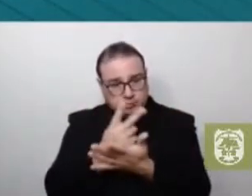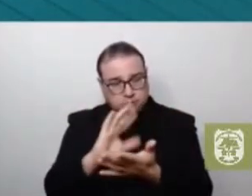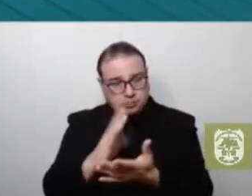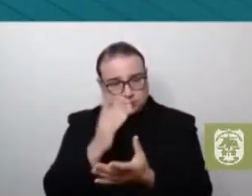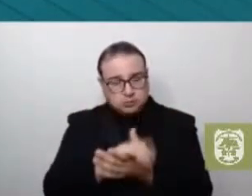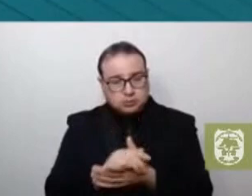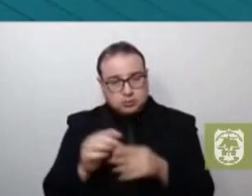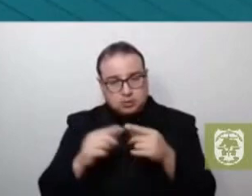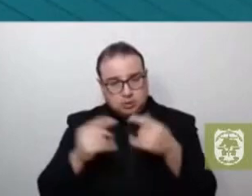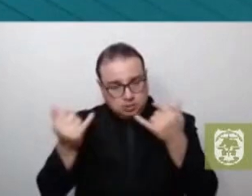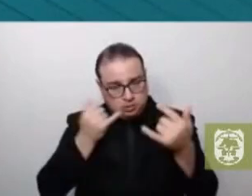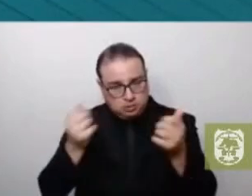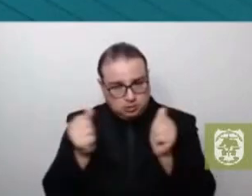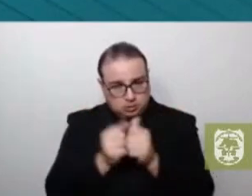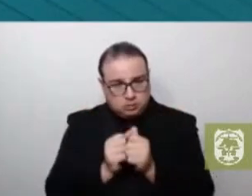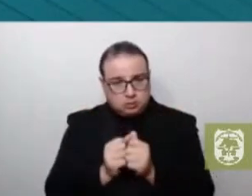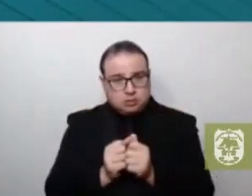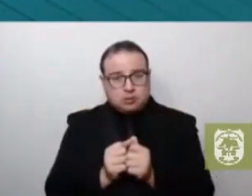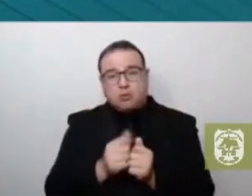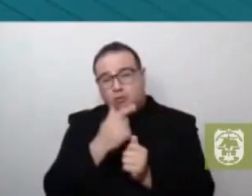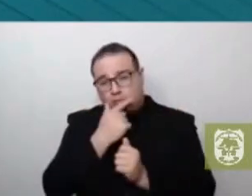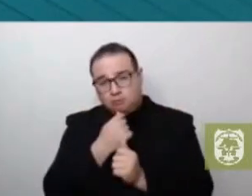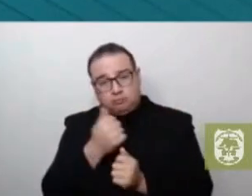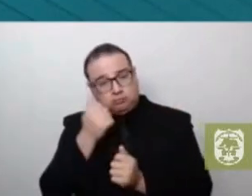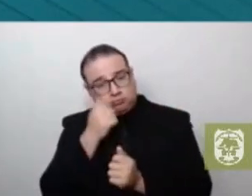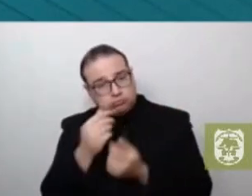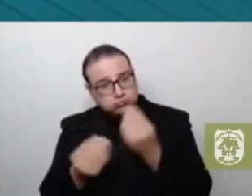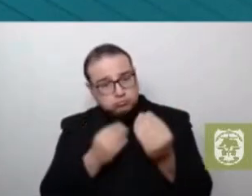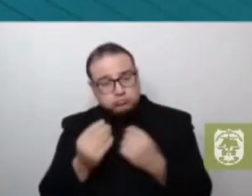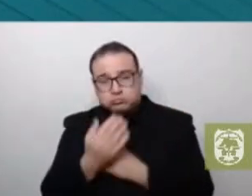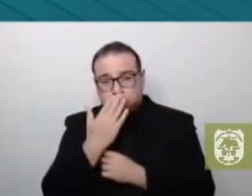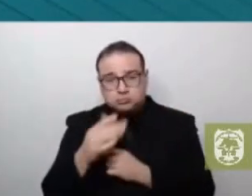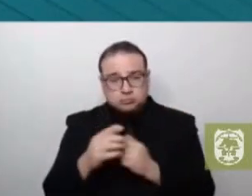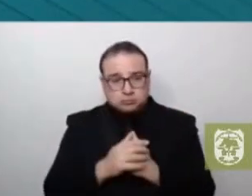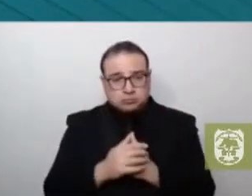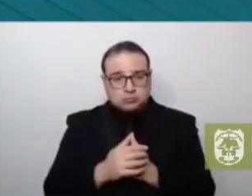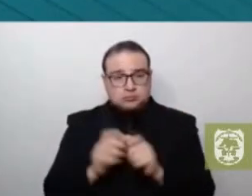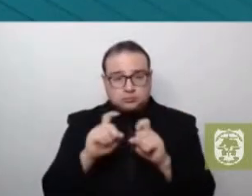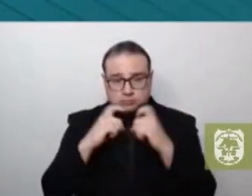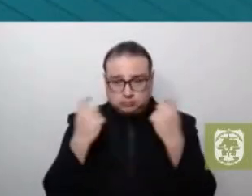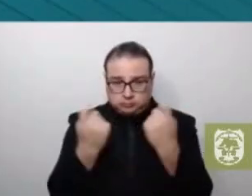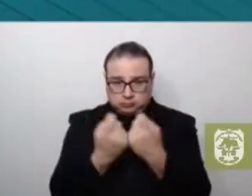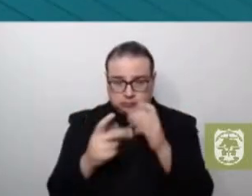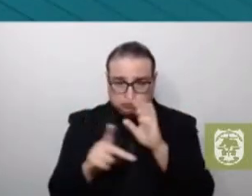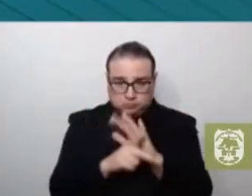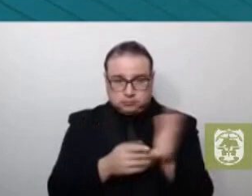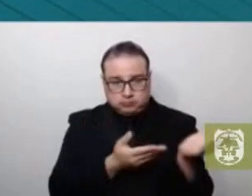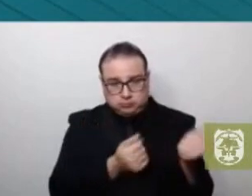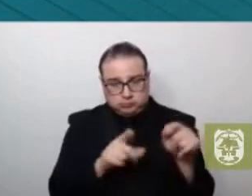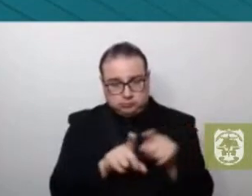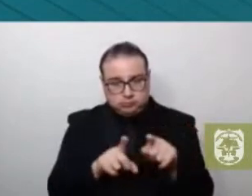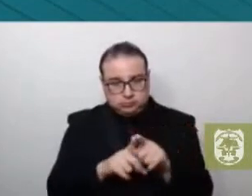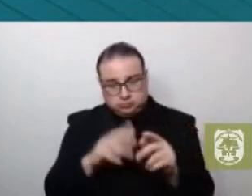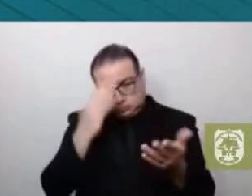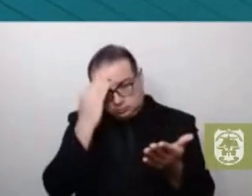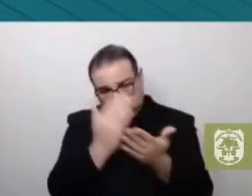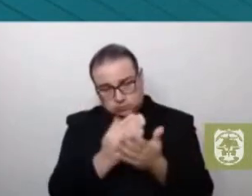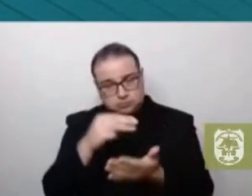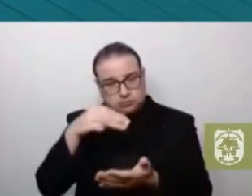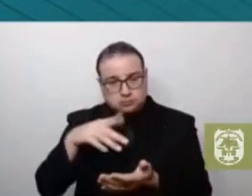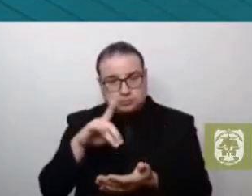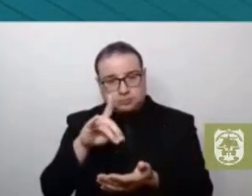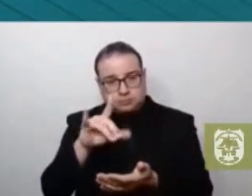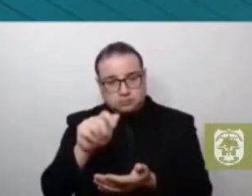e orientação sexual de adolescentes e jovens em cumprimento de medidas socioeducativas. Toda